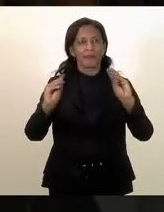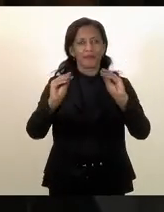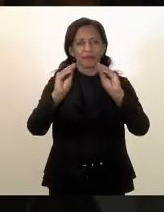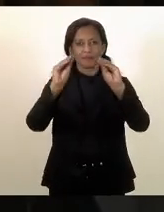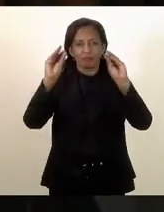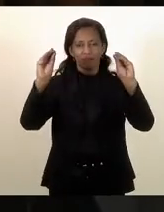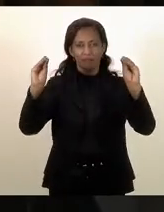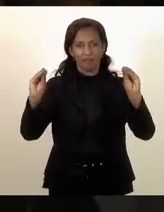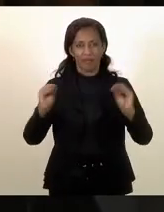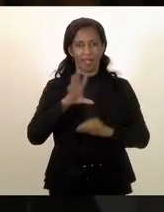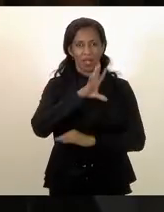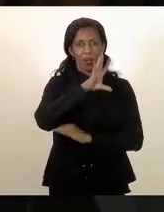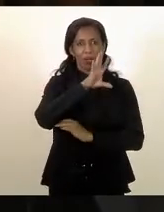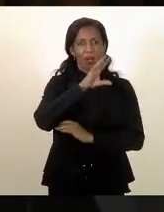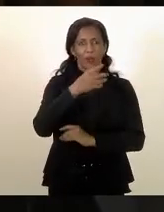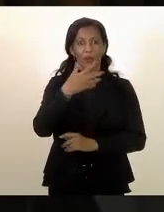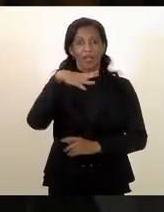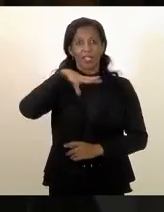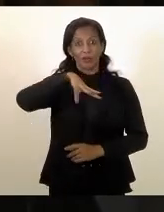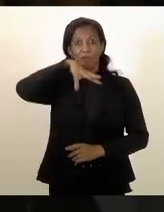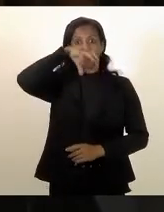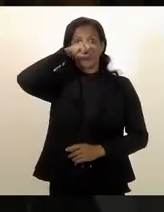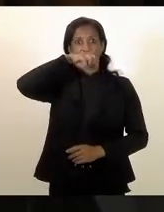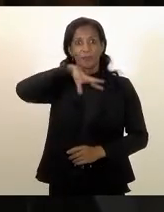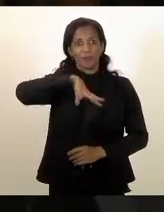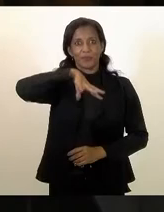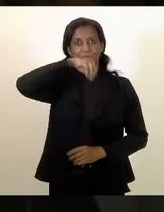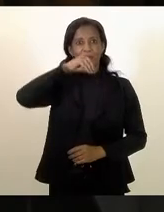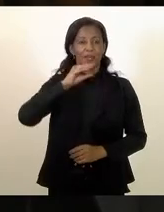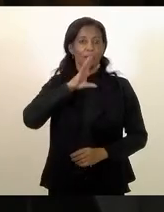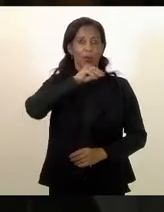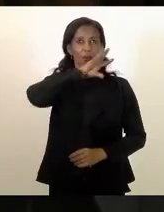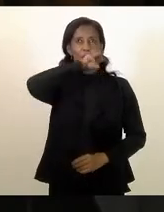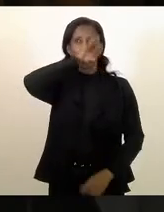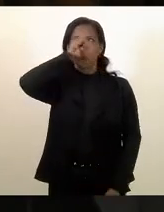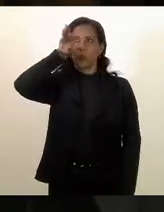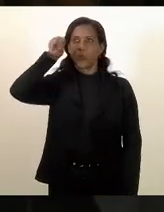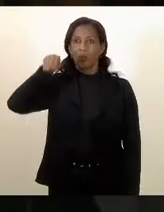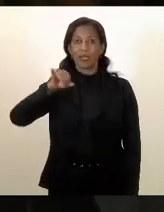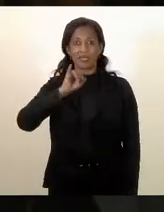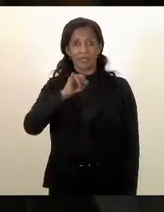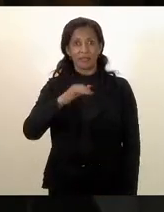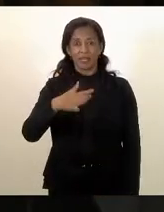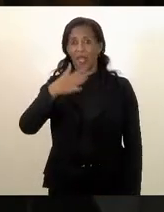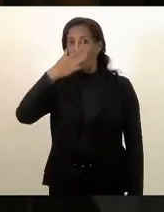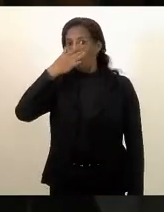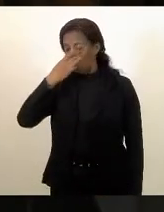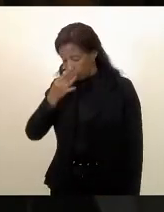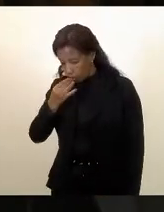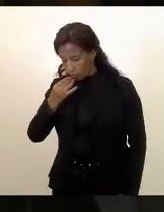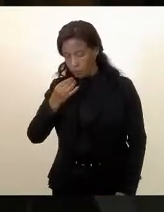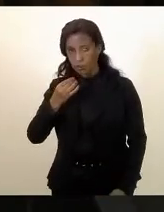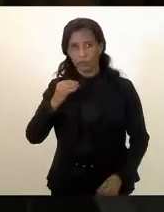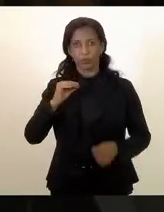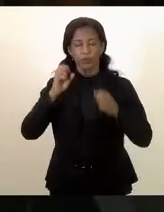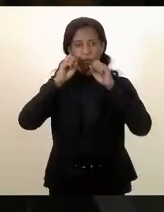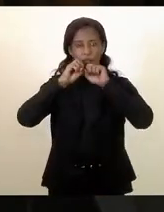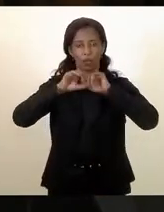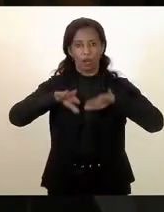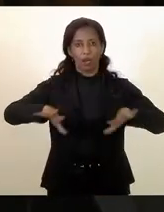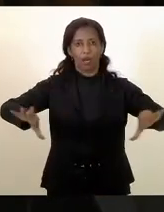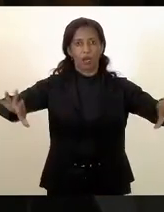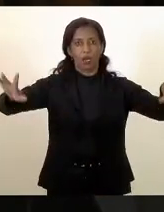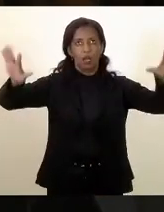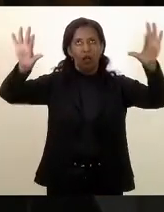exaladas de boca e nariz um mero espirro coloca no ar